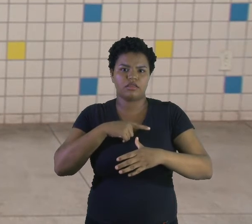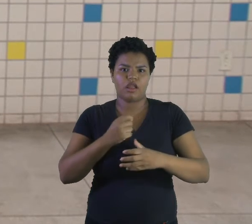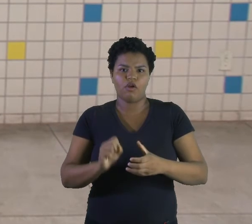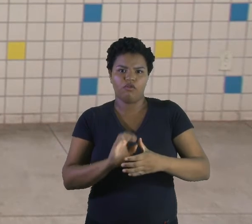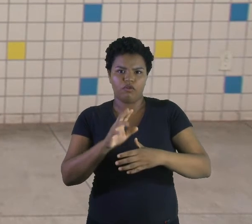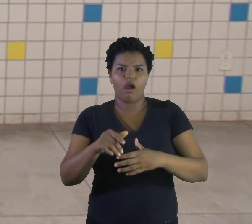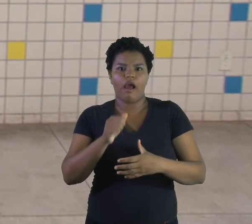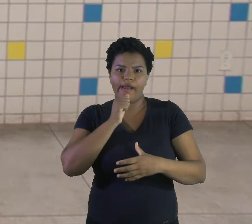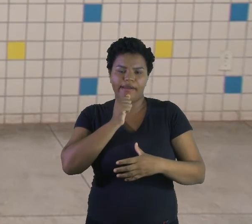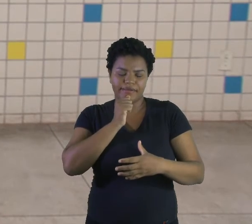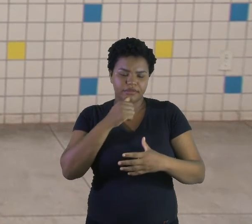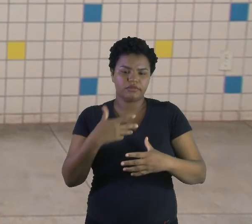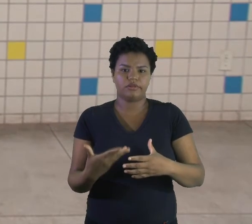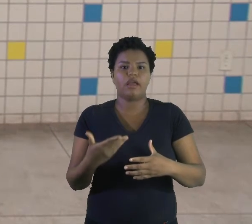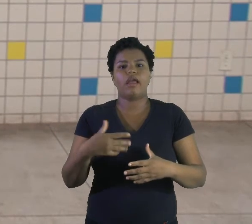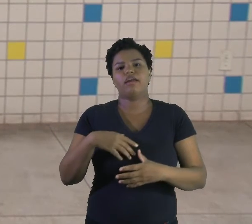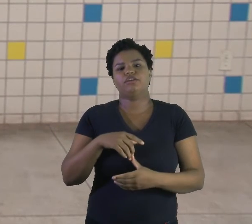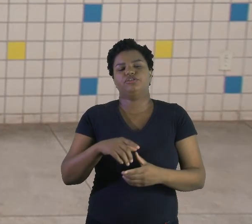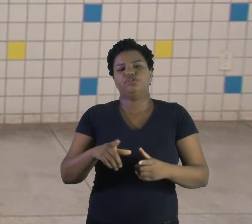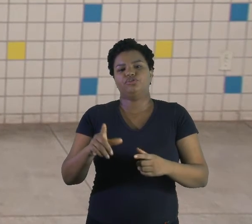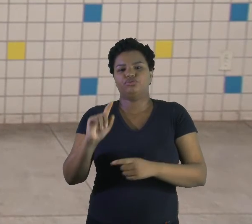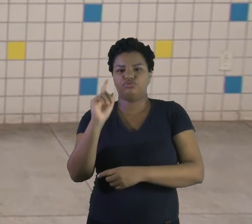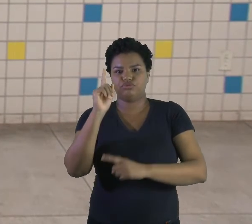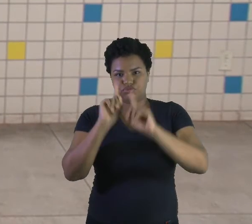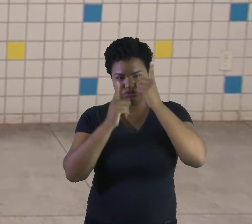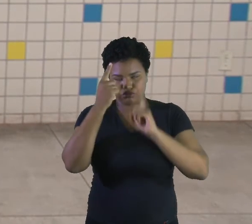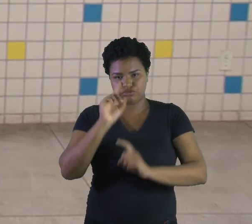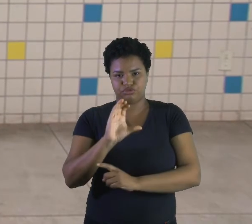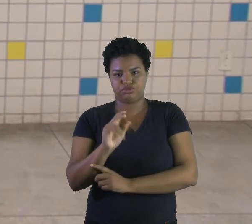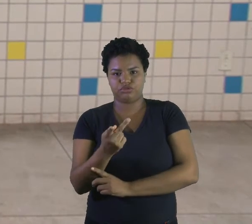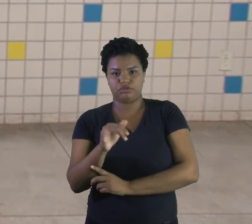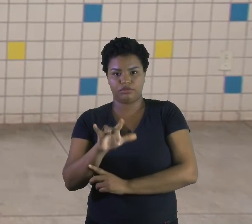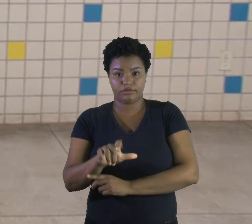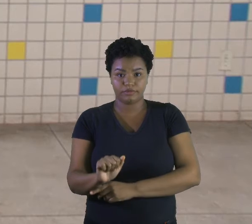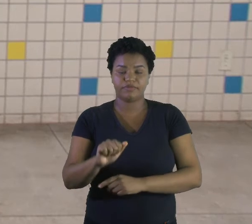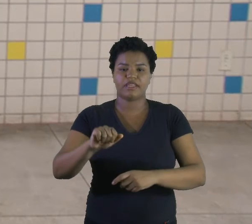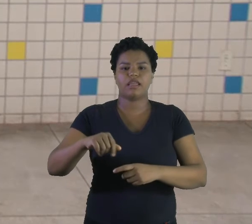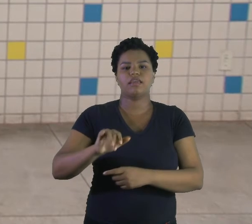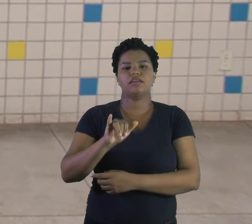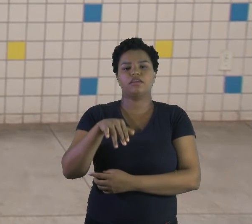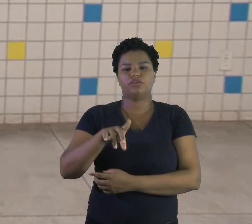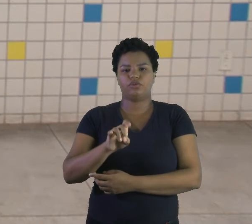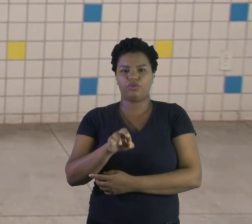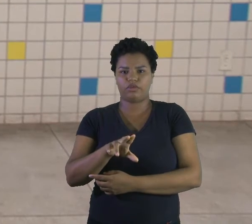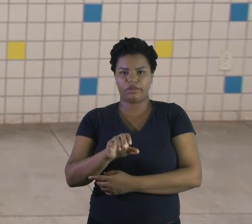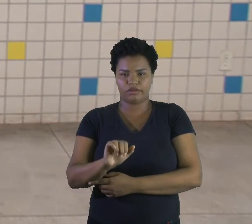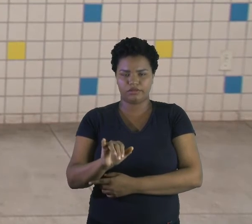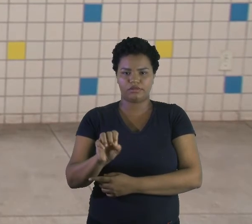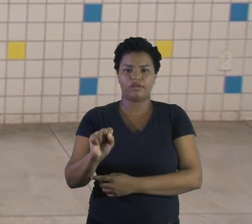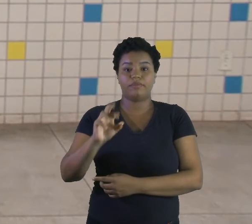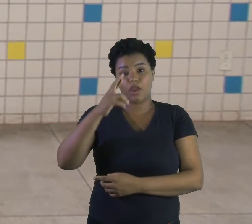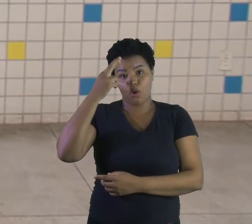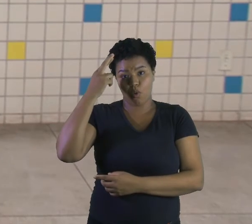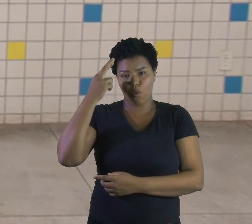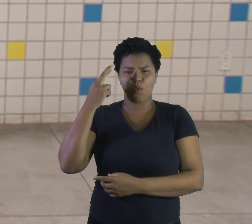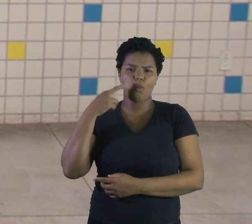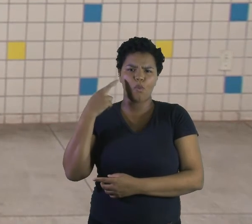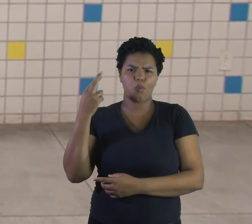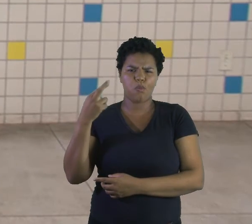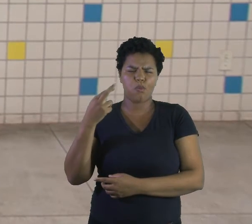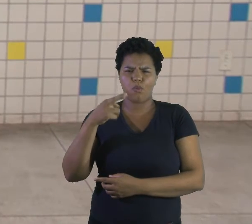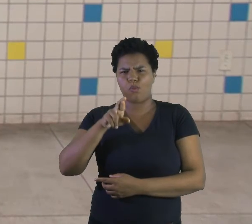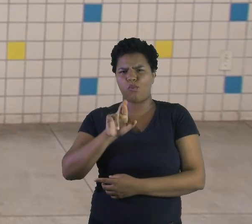Japão, Indonésia, Estados Unidos, incluindo o Havaí e a Rússia. Esses países estão no famoso Círculo de Fogo